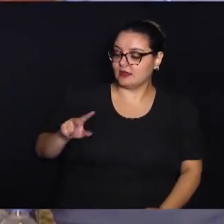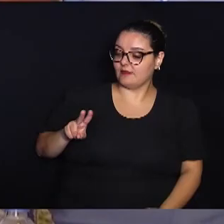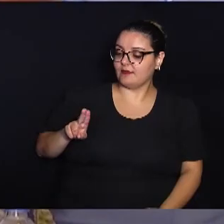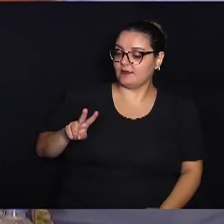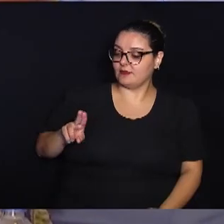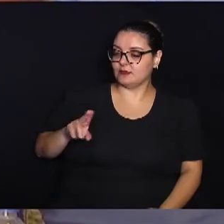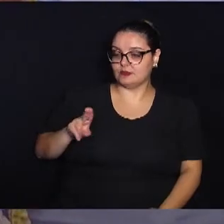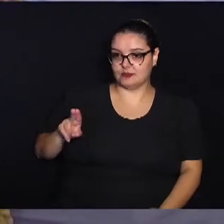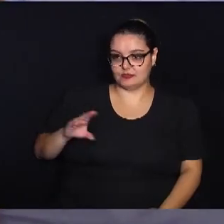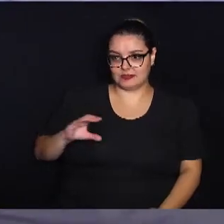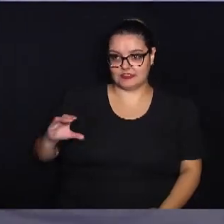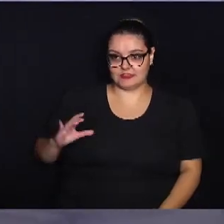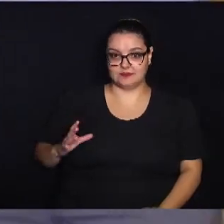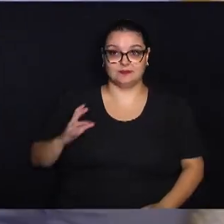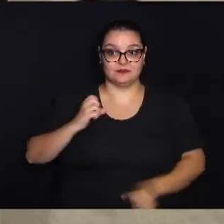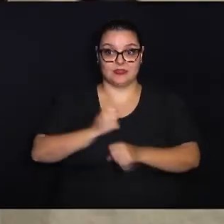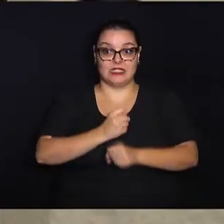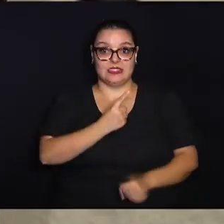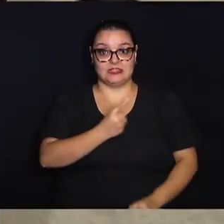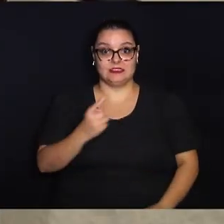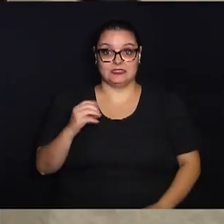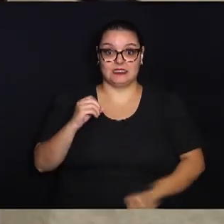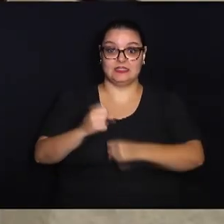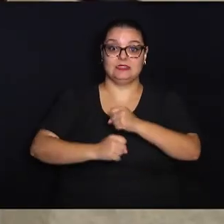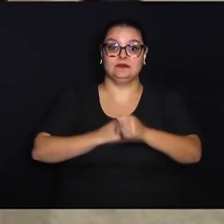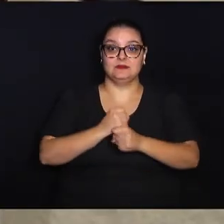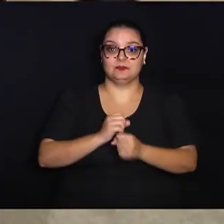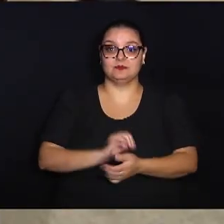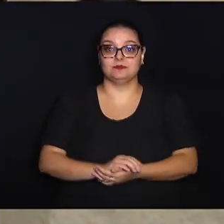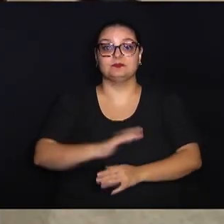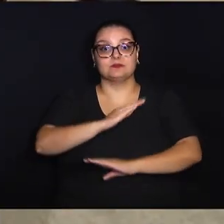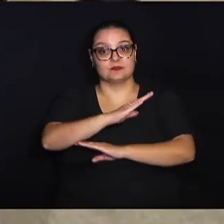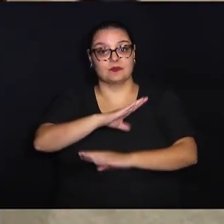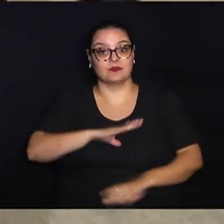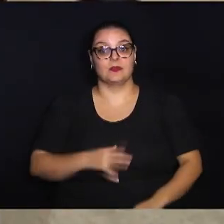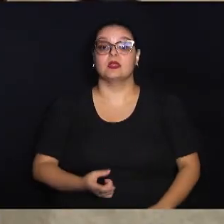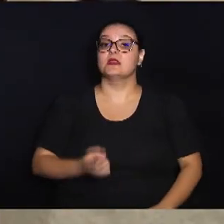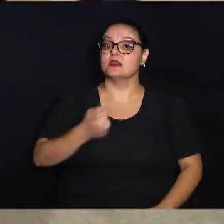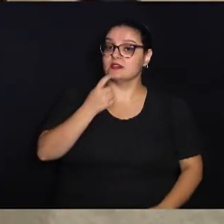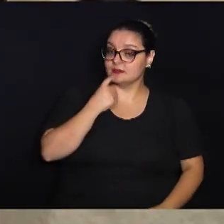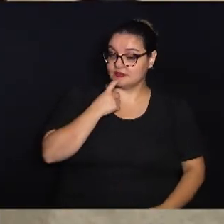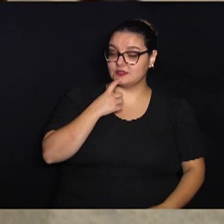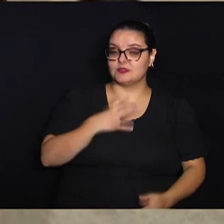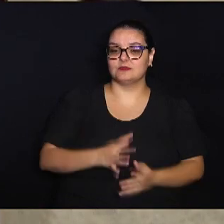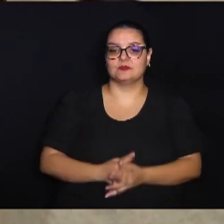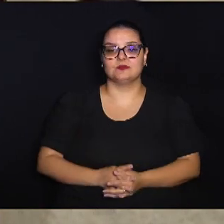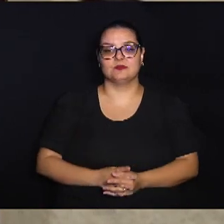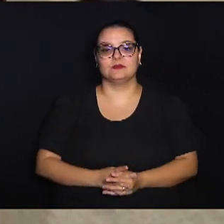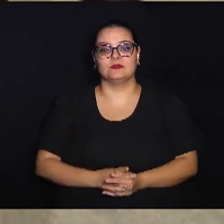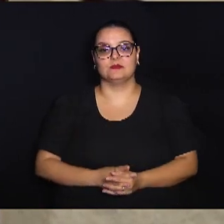completou recentemente 110 anos. E a Câmara de Campinas criou